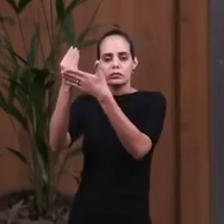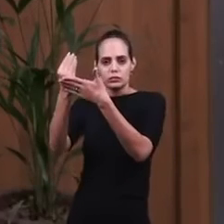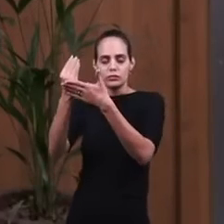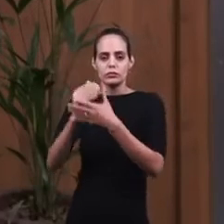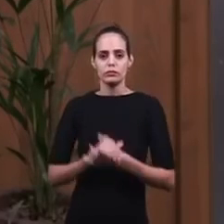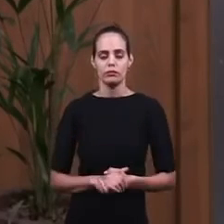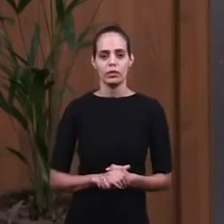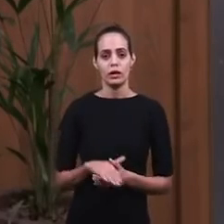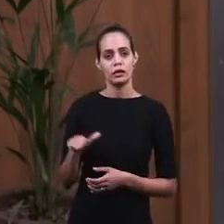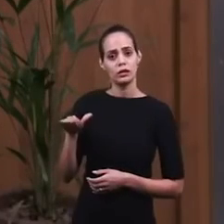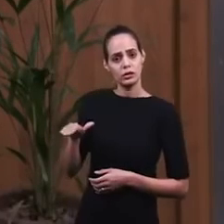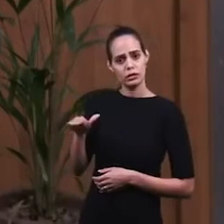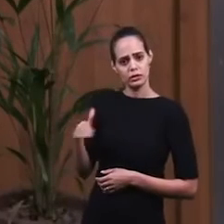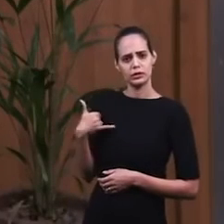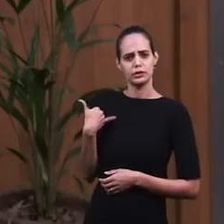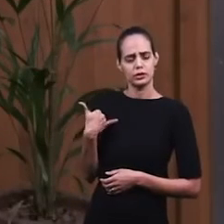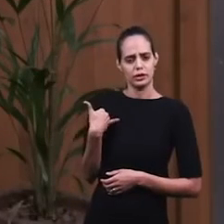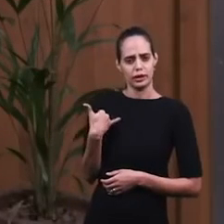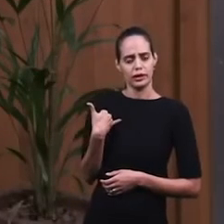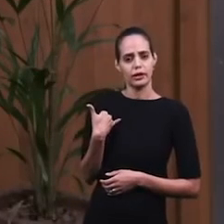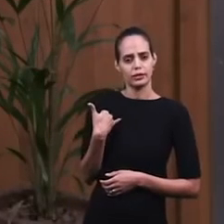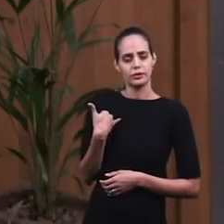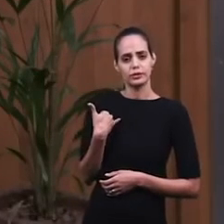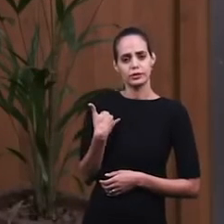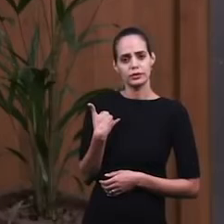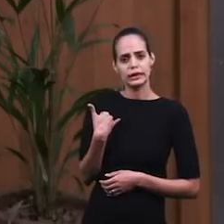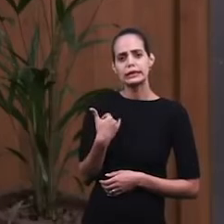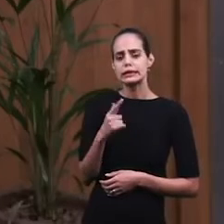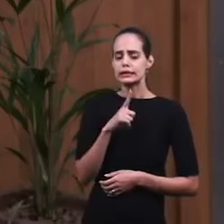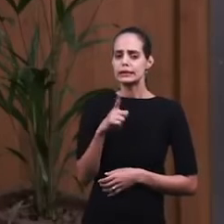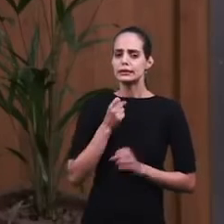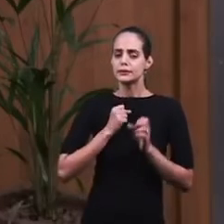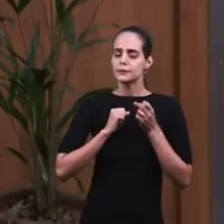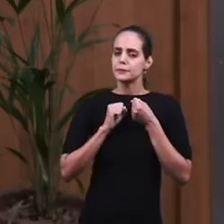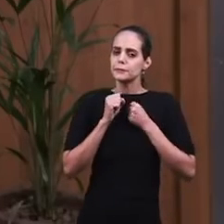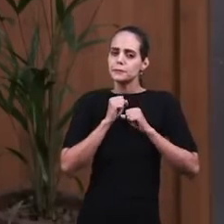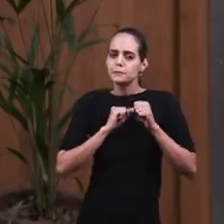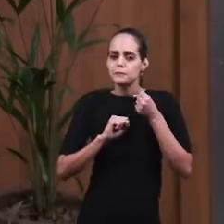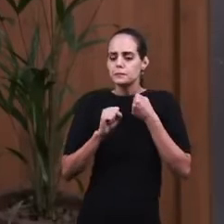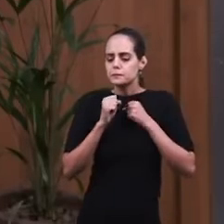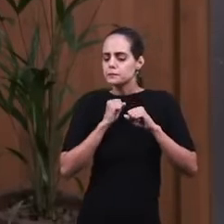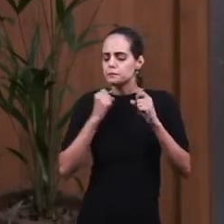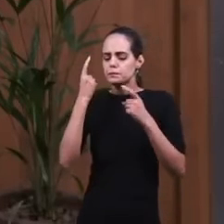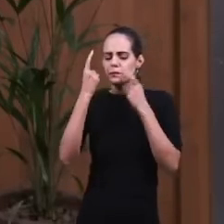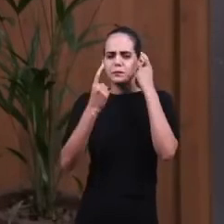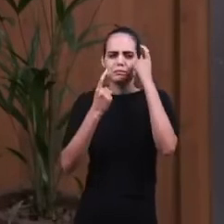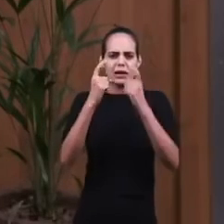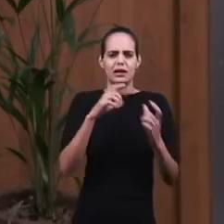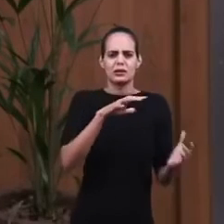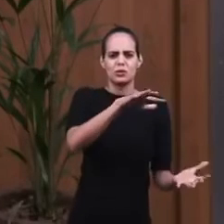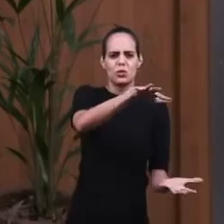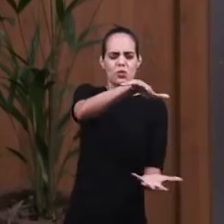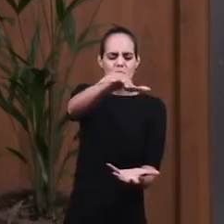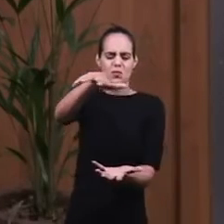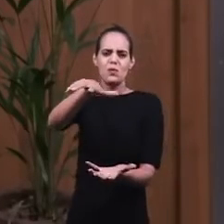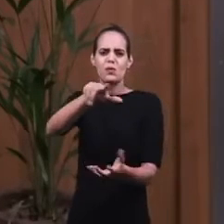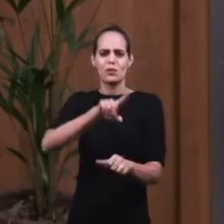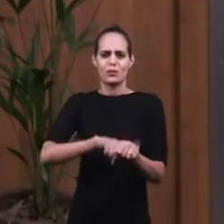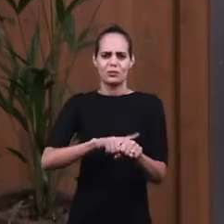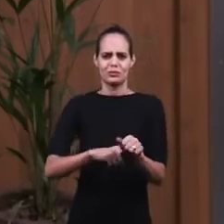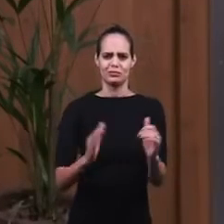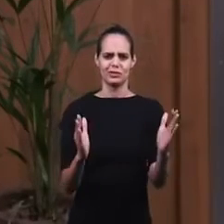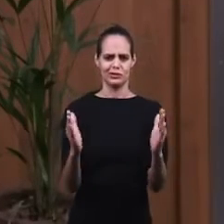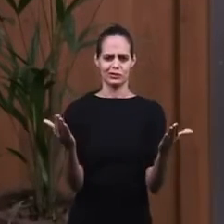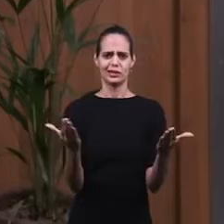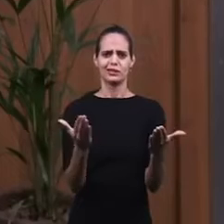intermediários crianças dessa idade, alguns estão muito ansiosos com tudo que o mundo está passando, alguns estão